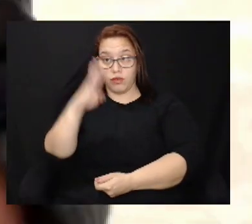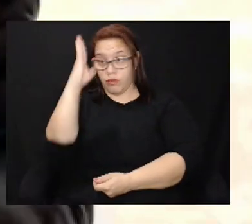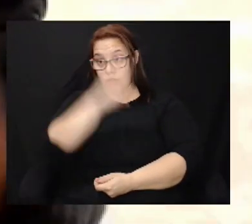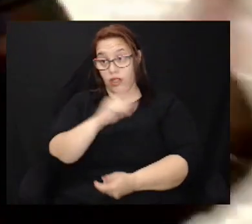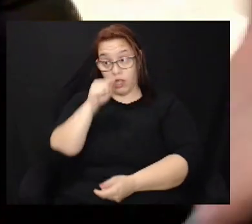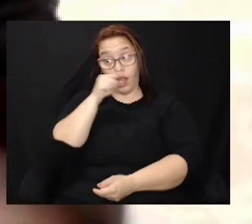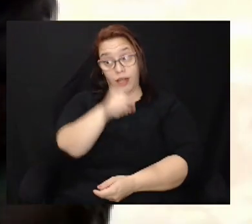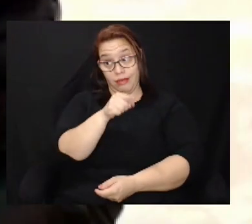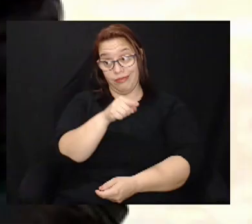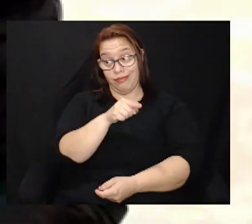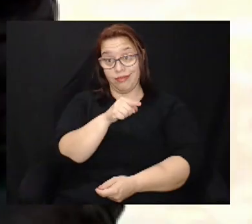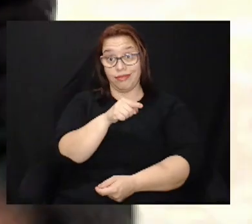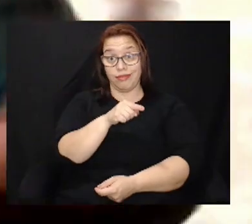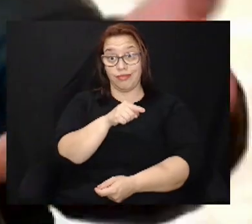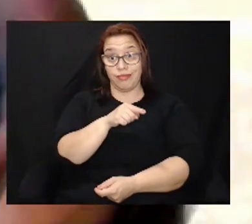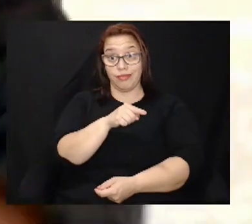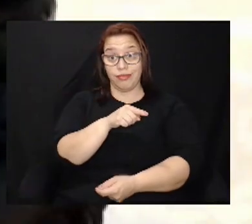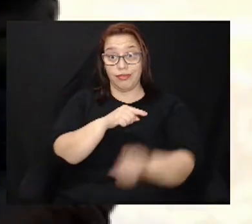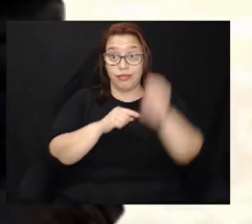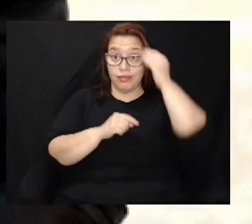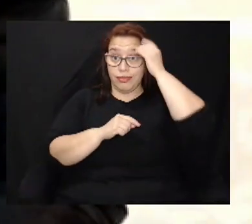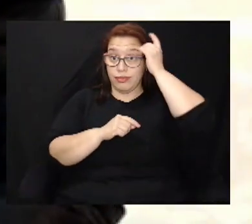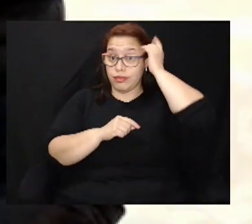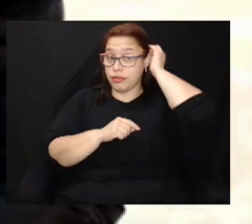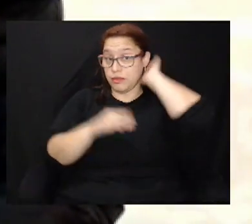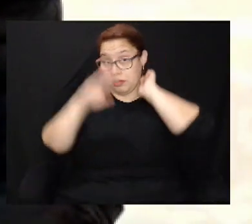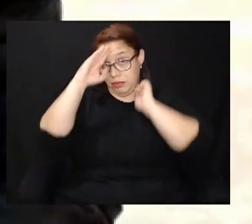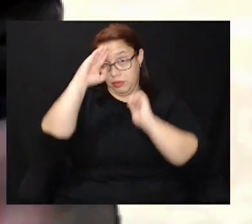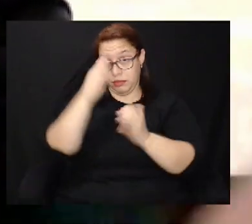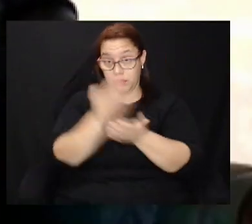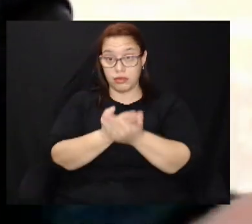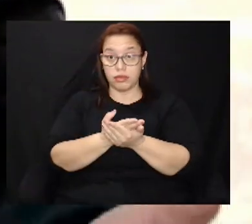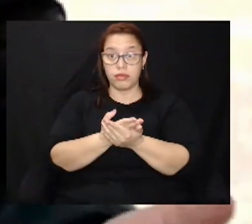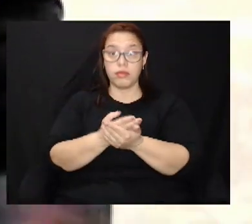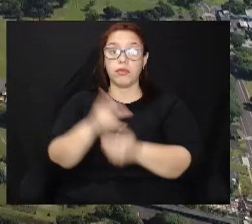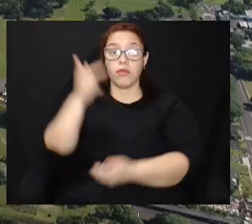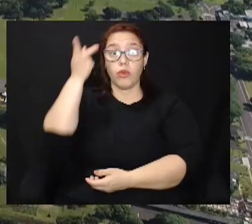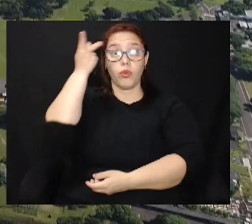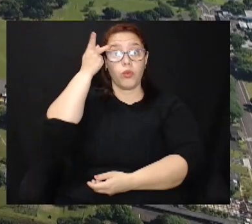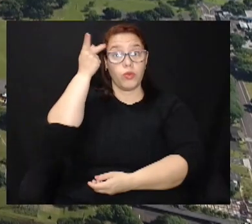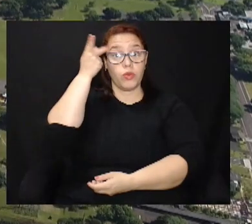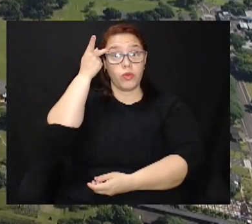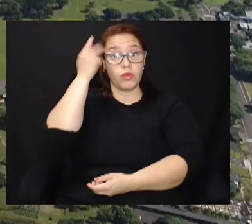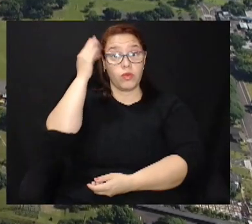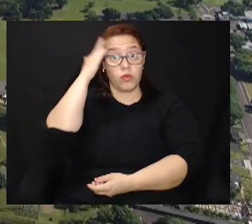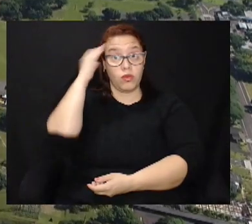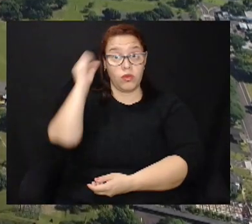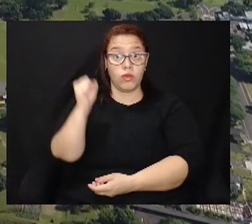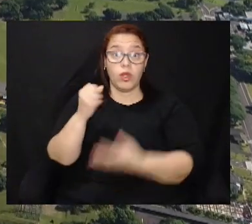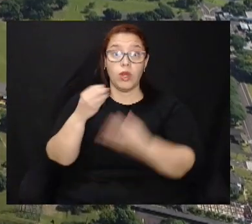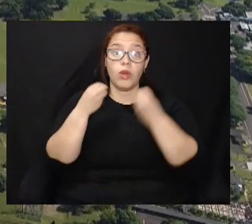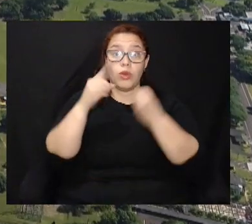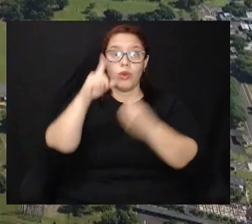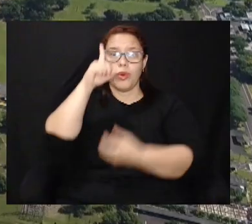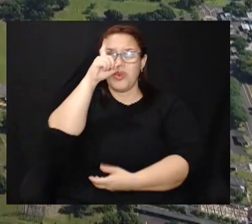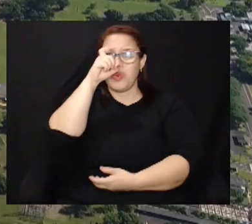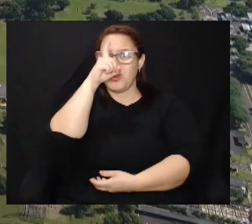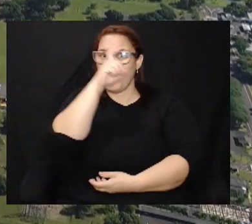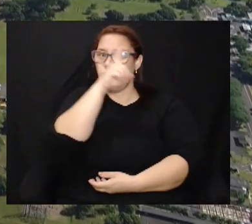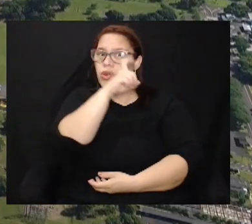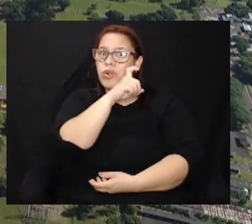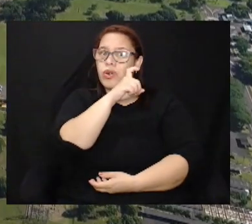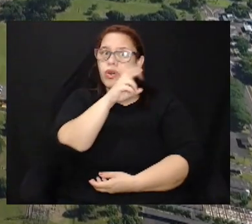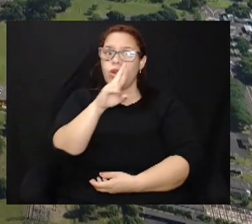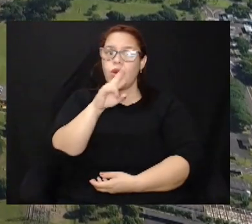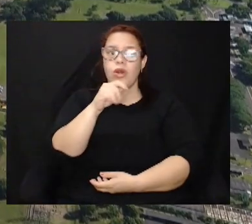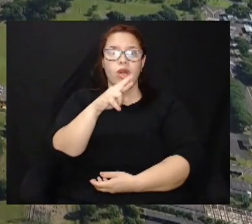E você pode acreditar, nós aqui de São Paulo, sabemos como é difícil o reservatório das